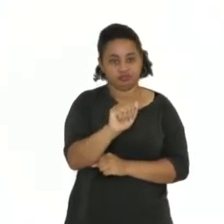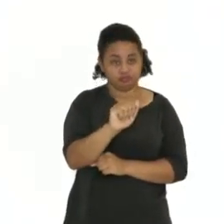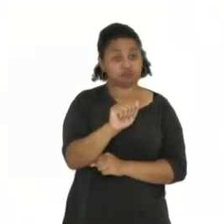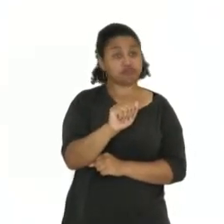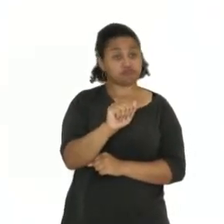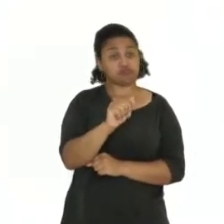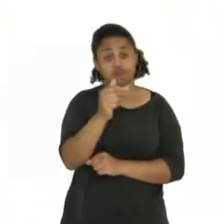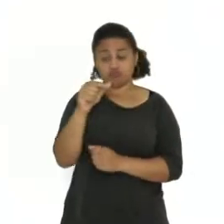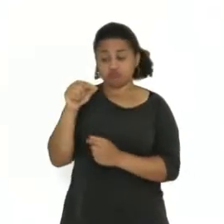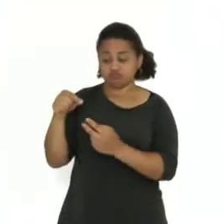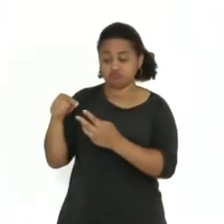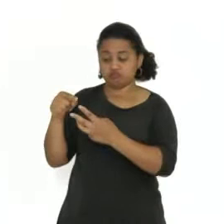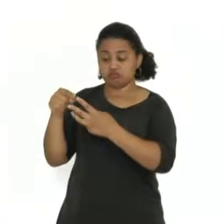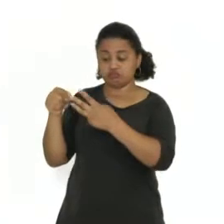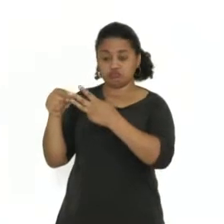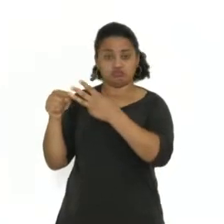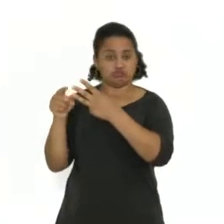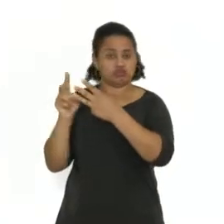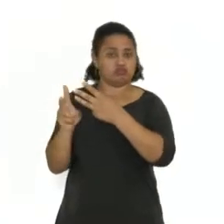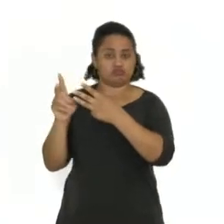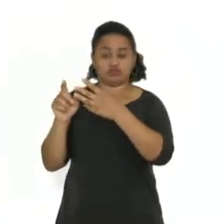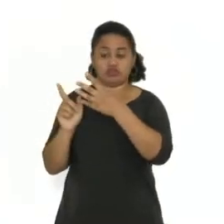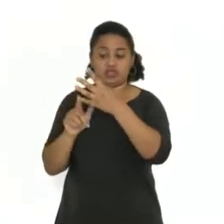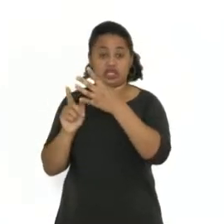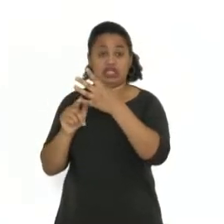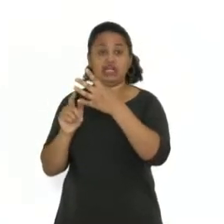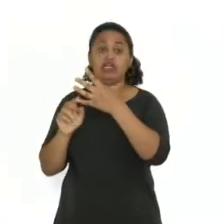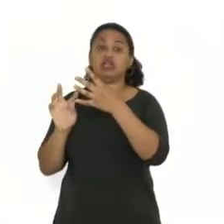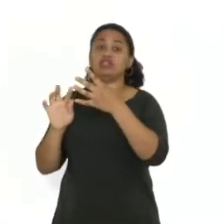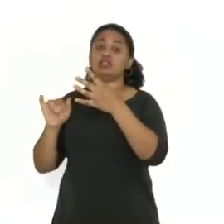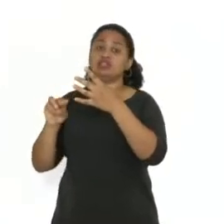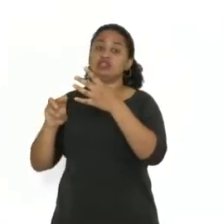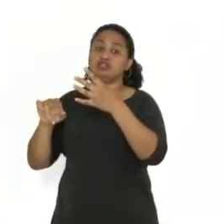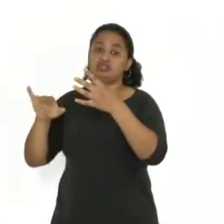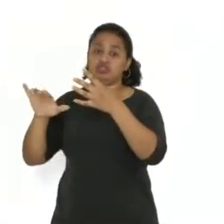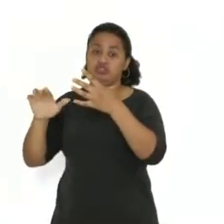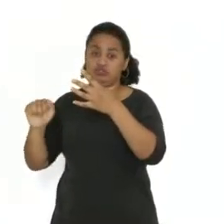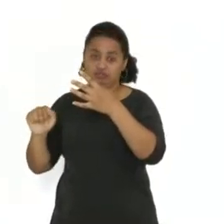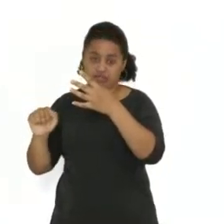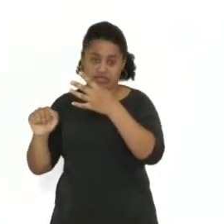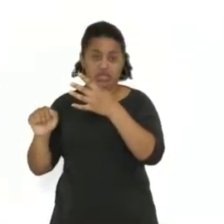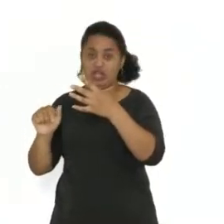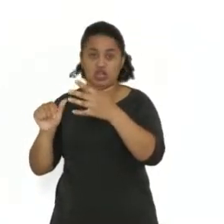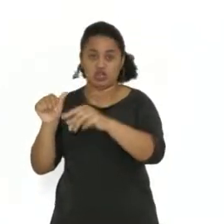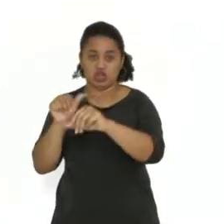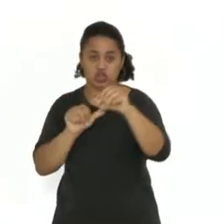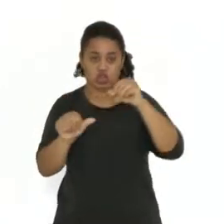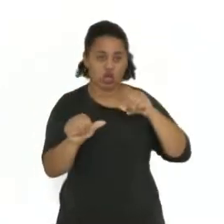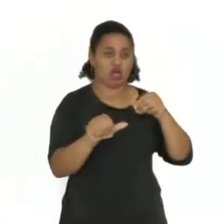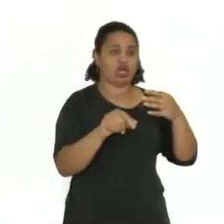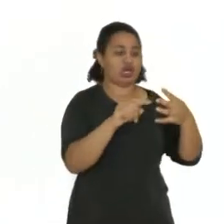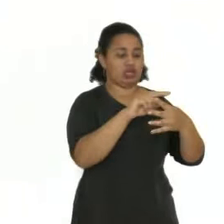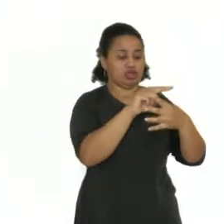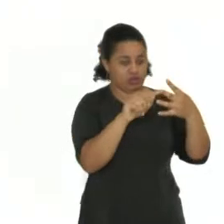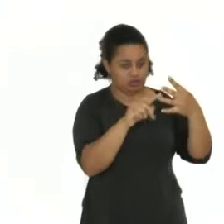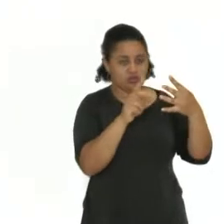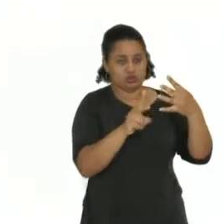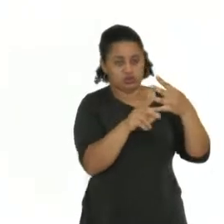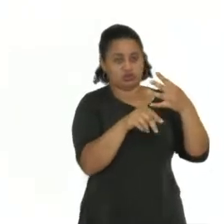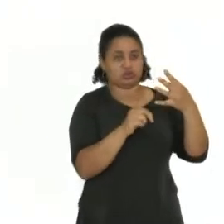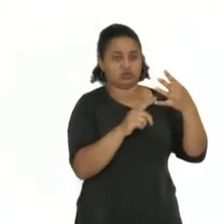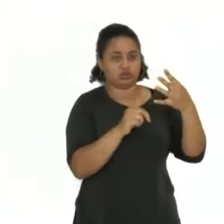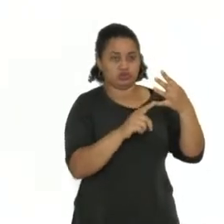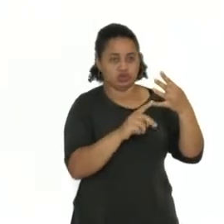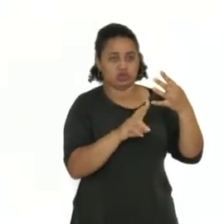Os outros três se mantêm. Então, nós vamos ter no RNA, adenina,